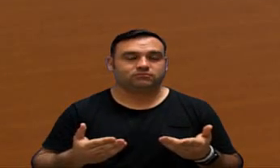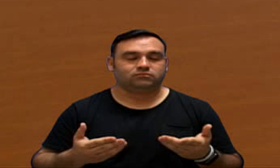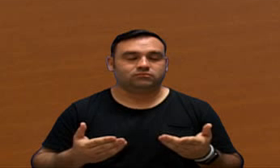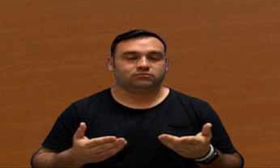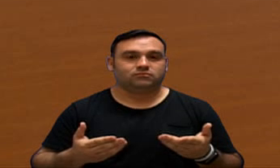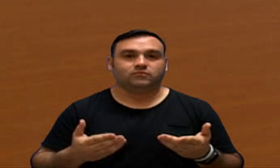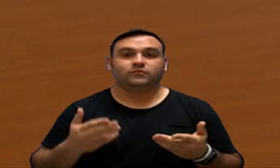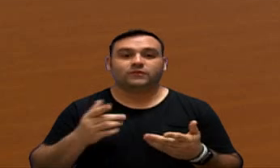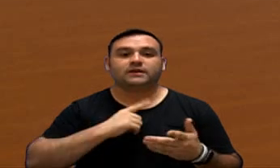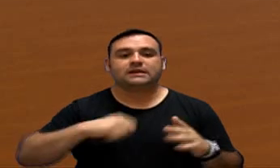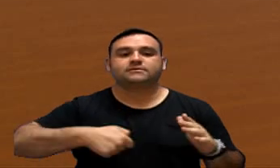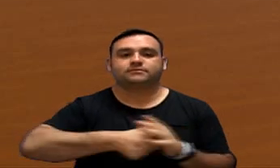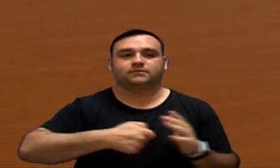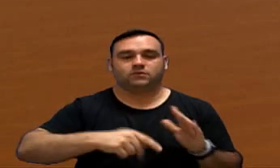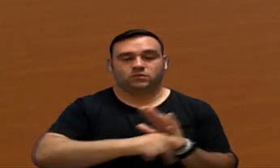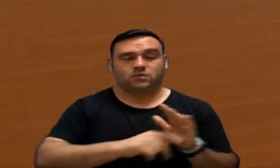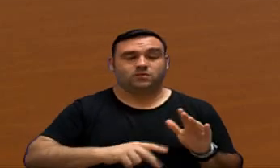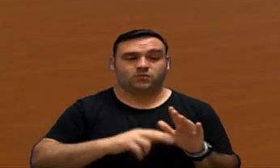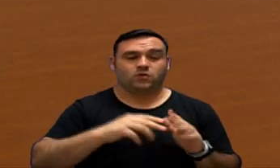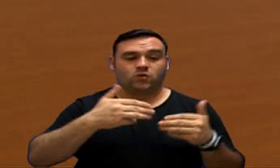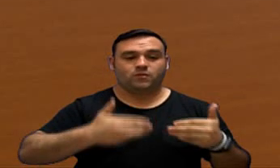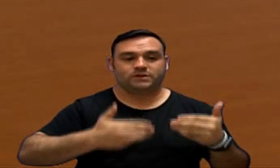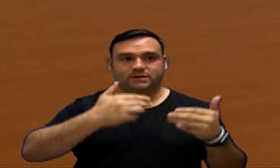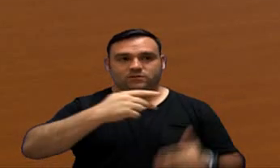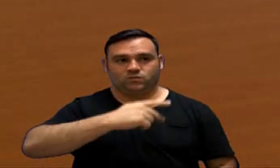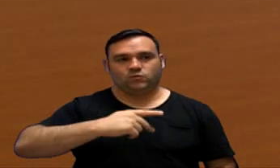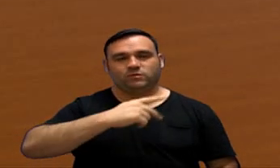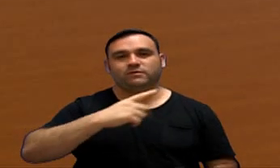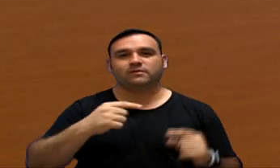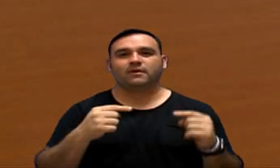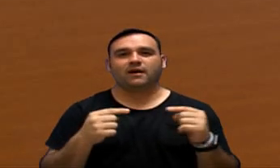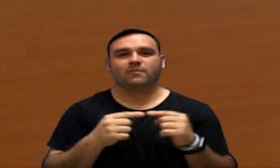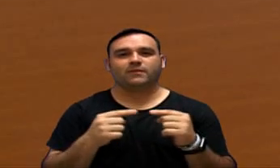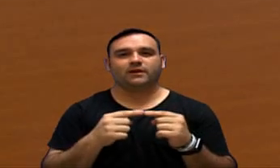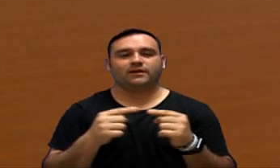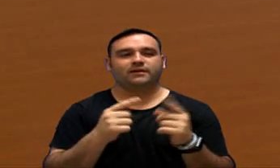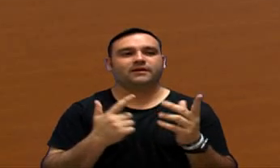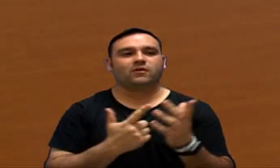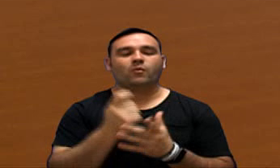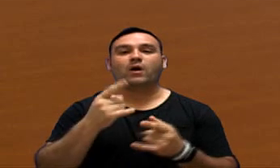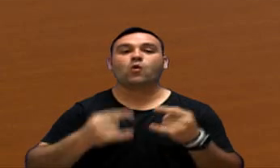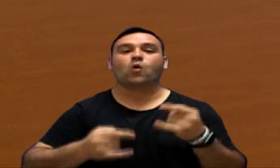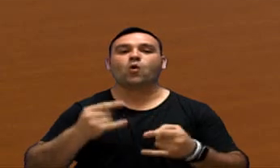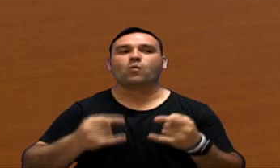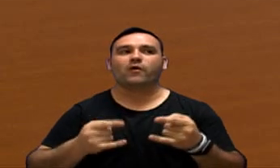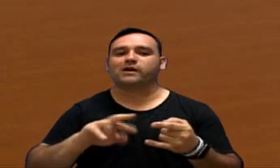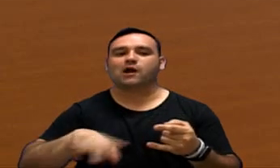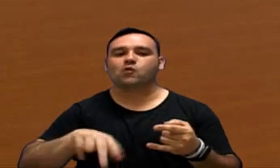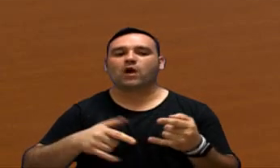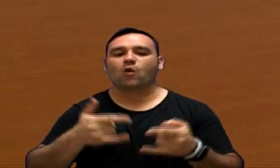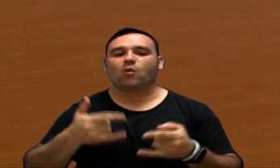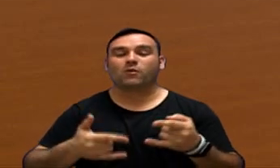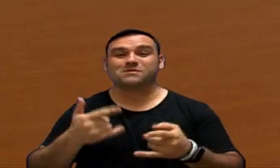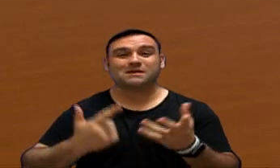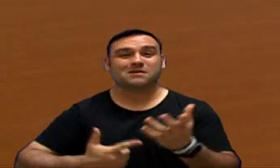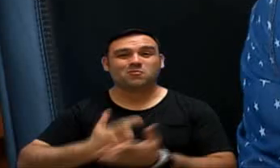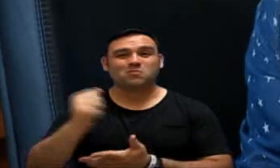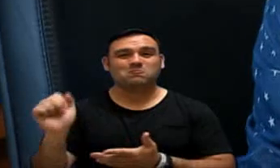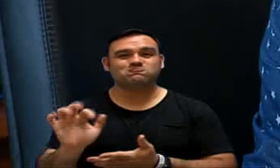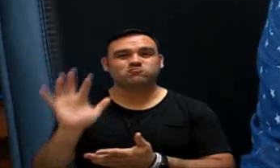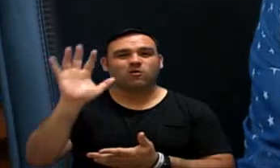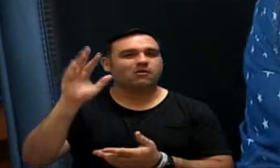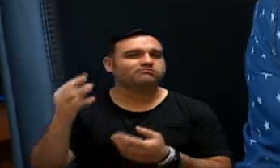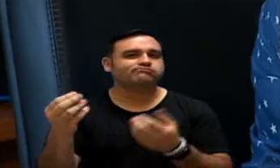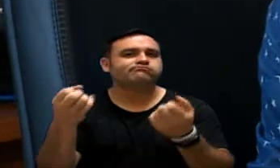Esta representação do Ministério Público com relação aos à compra dos robôs, que não são robôs, a compra milionária e